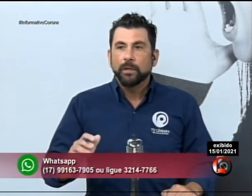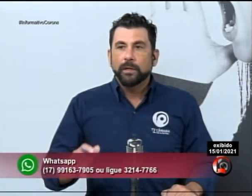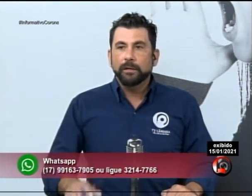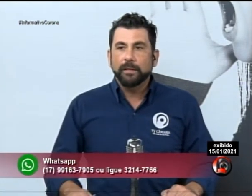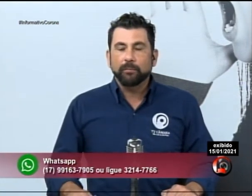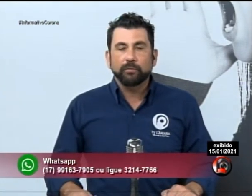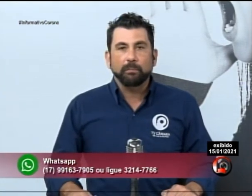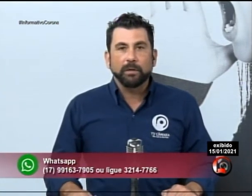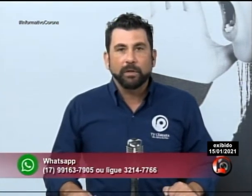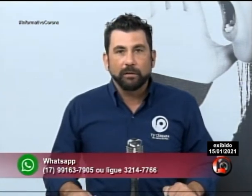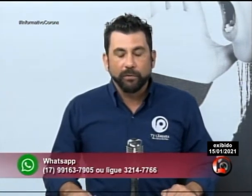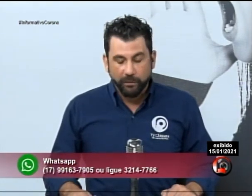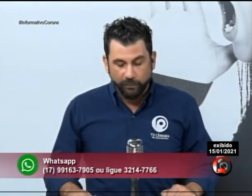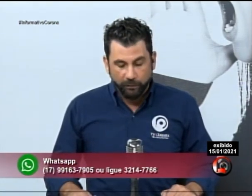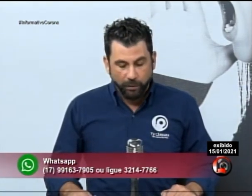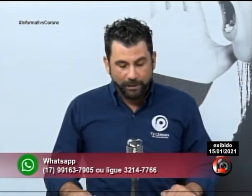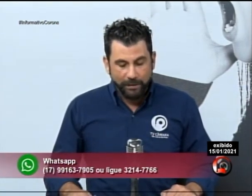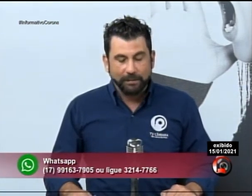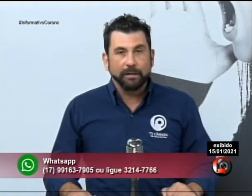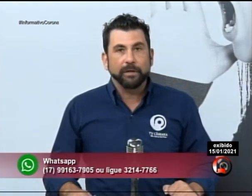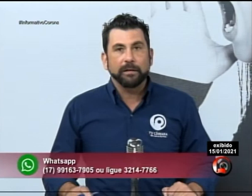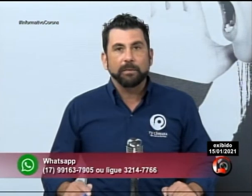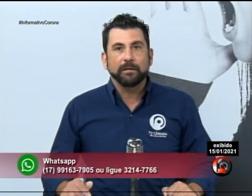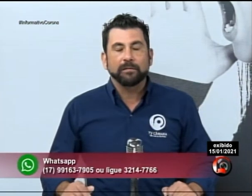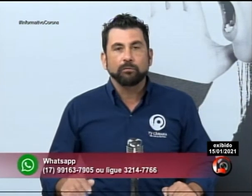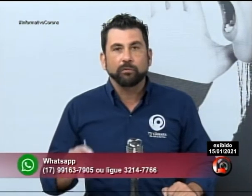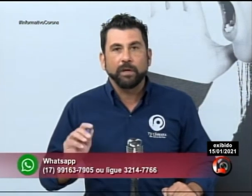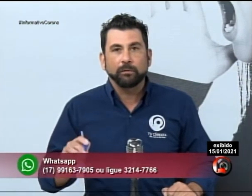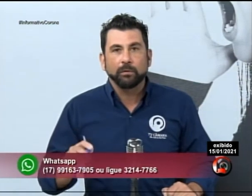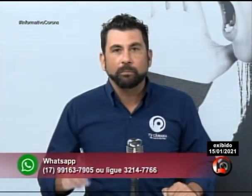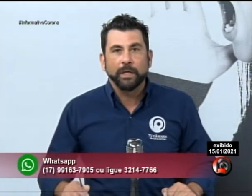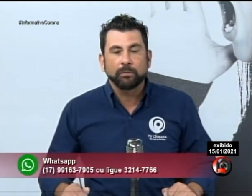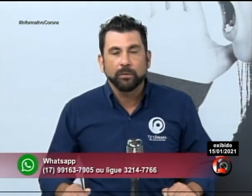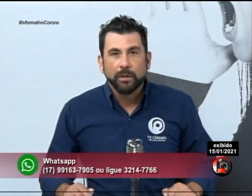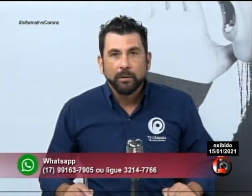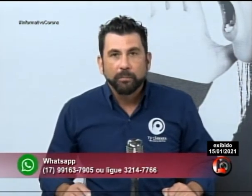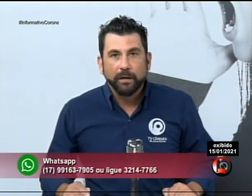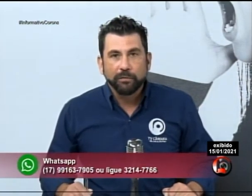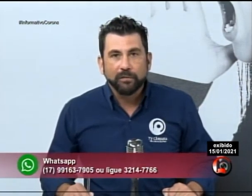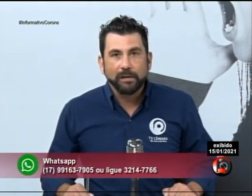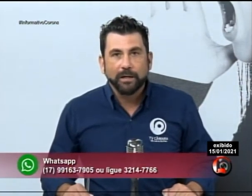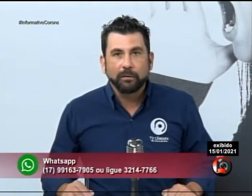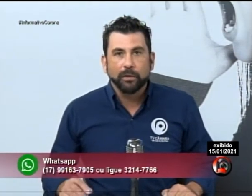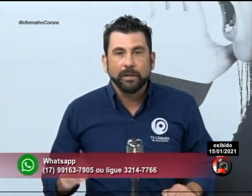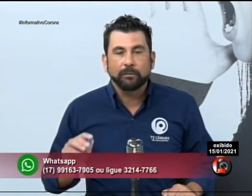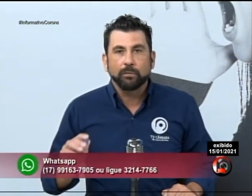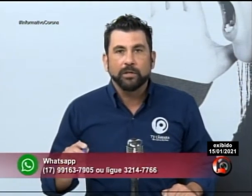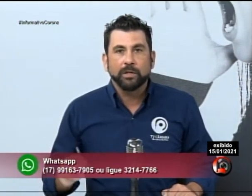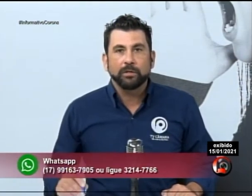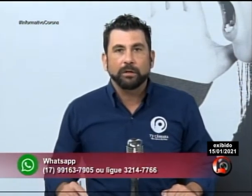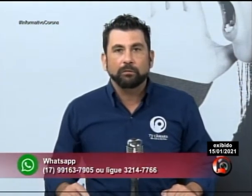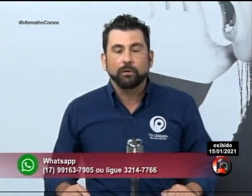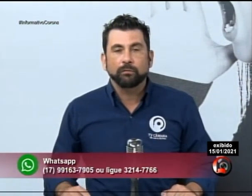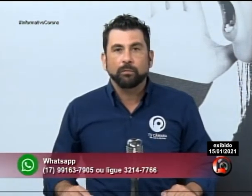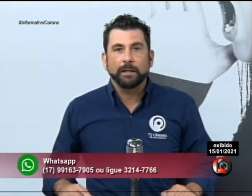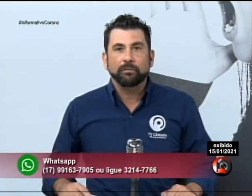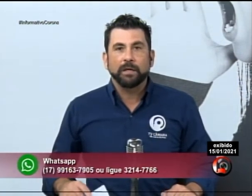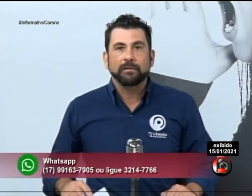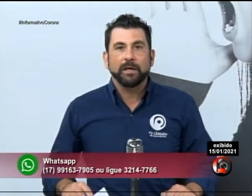991637905 e temos também o telefone fixo aqui da TV Câmara São José do Rio Preto para você entrar em contato com a gente,